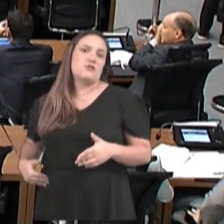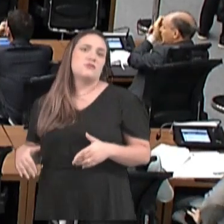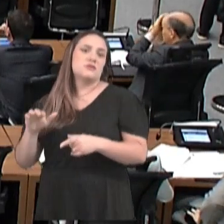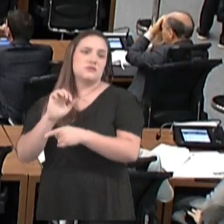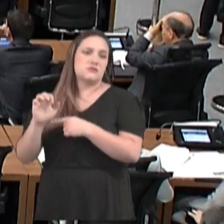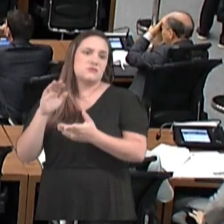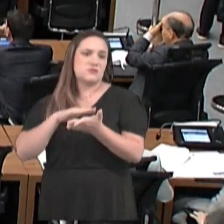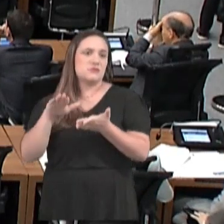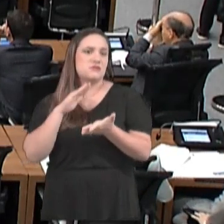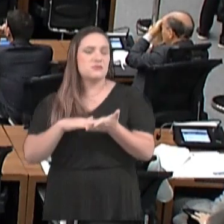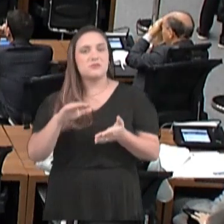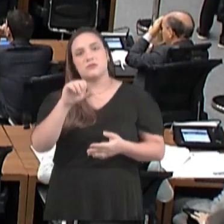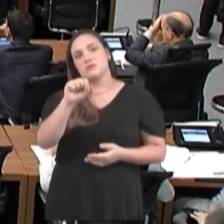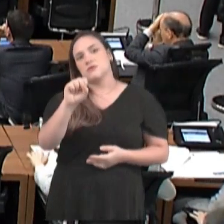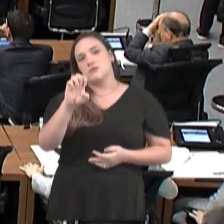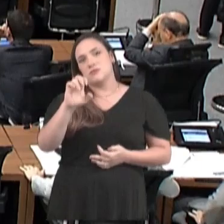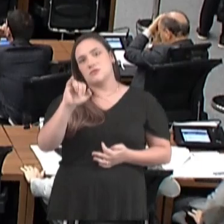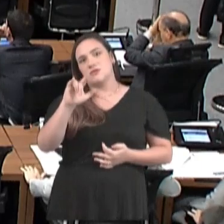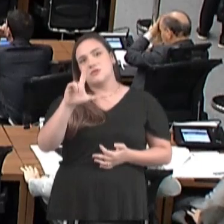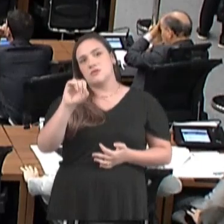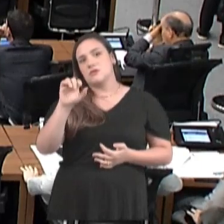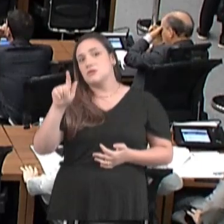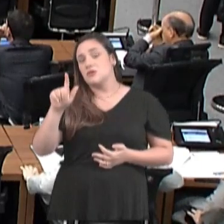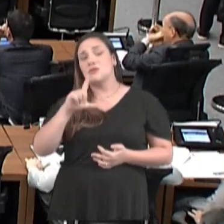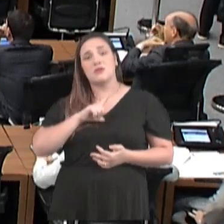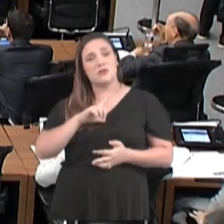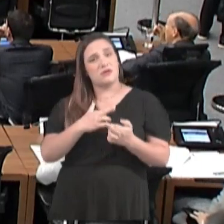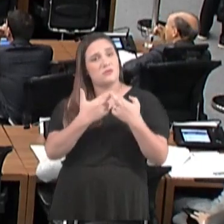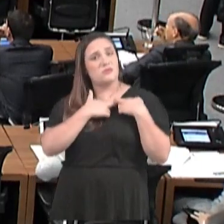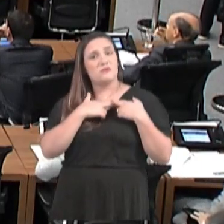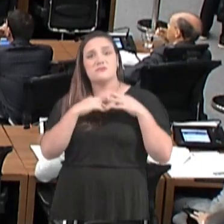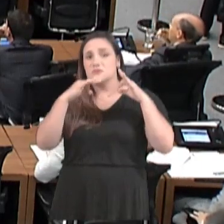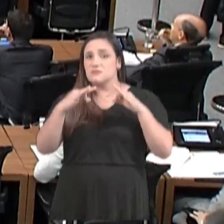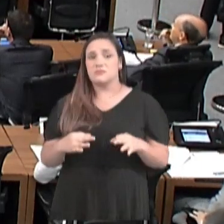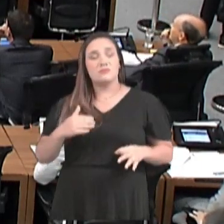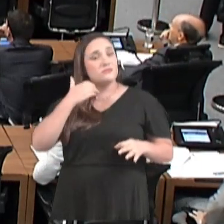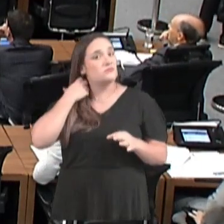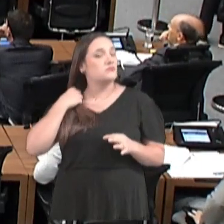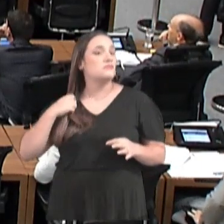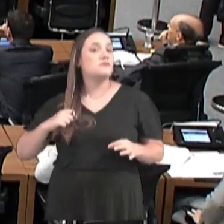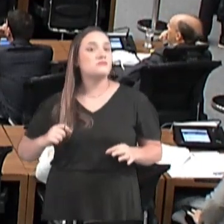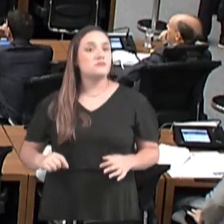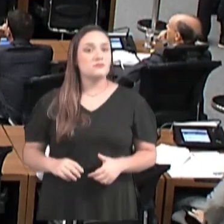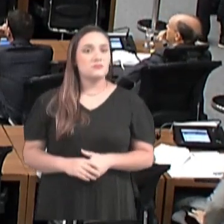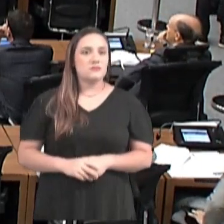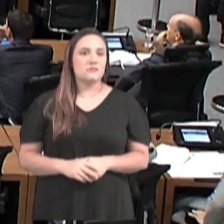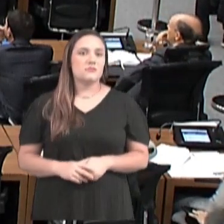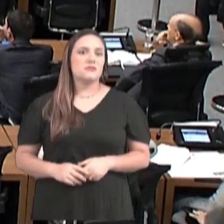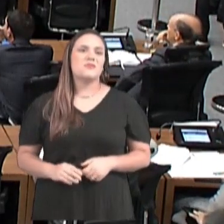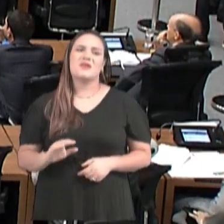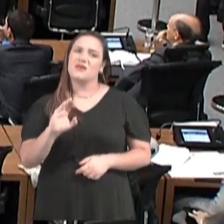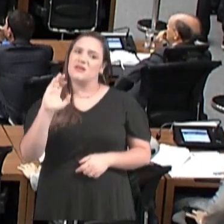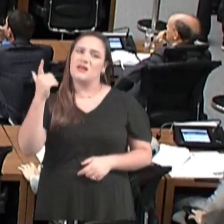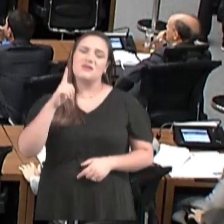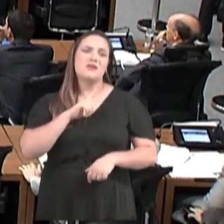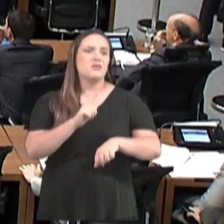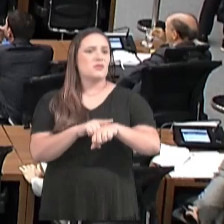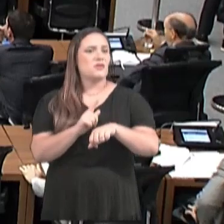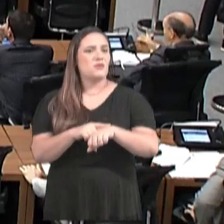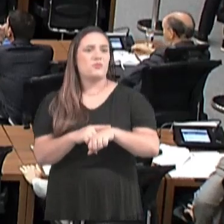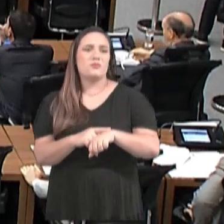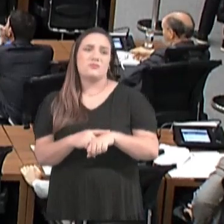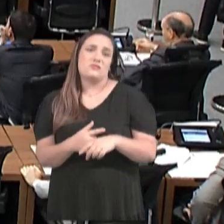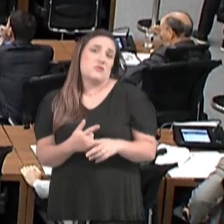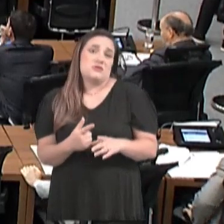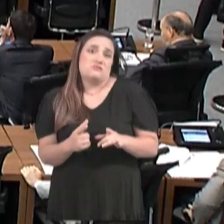secretário da CEILOG, faz a sua função e todo mundo tem tempo de validade, às vezes, na